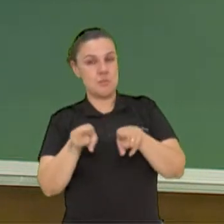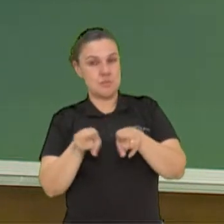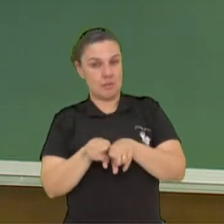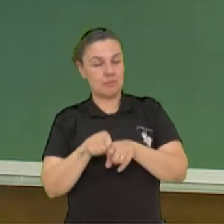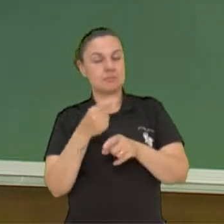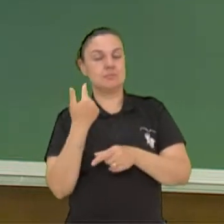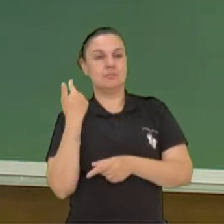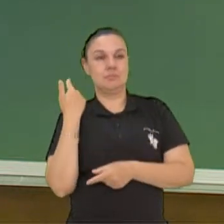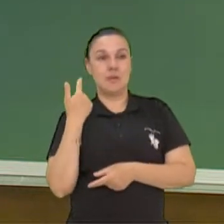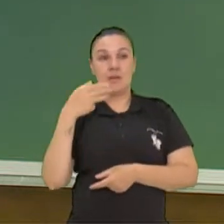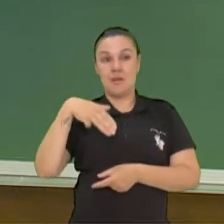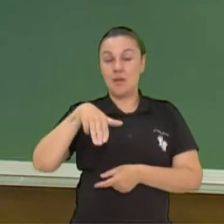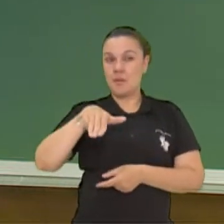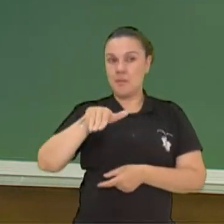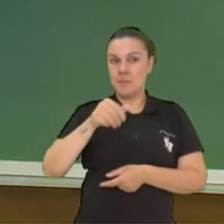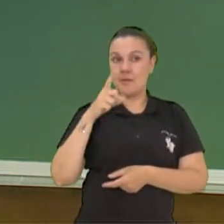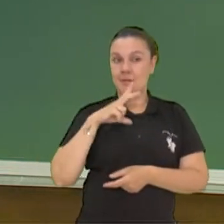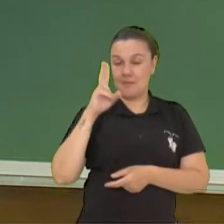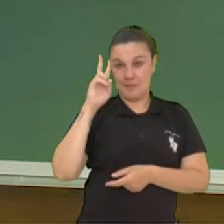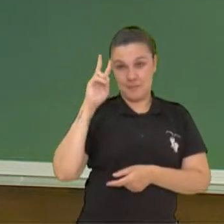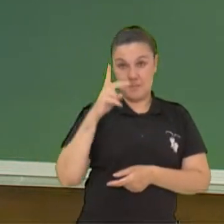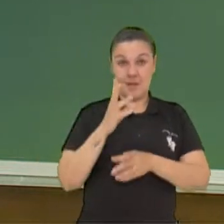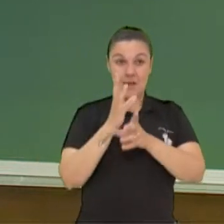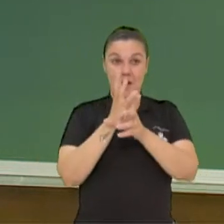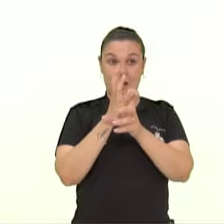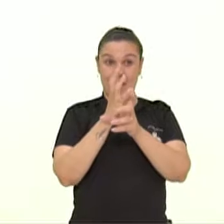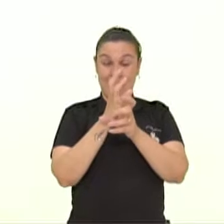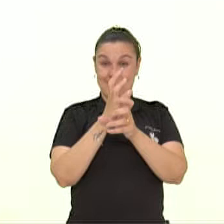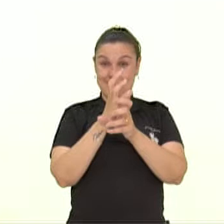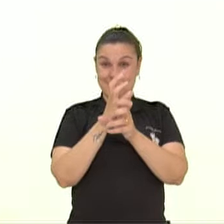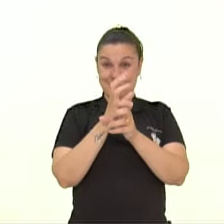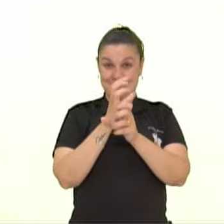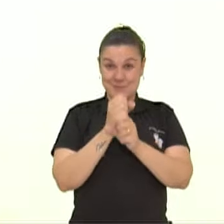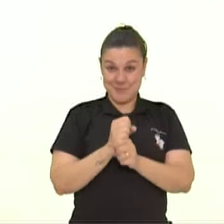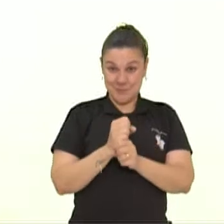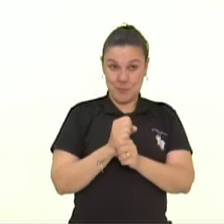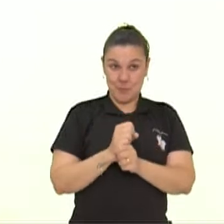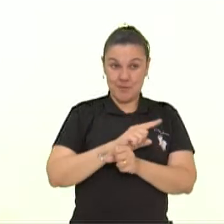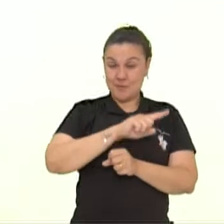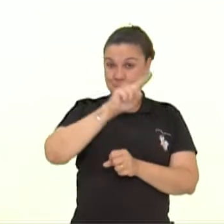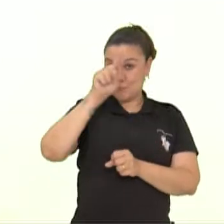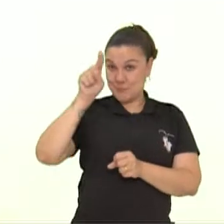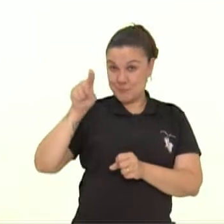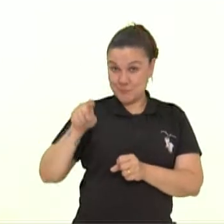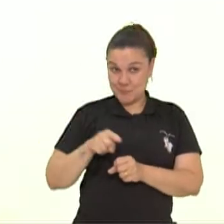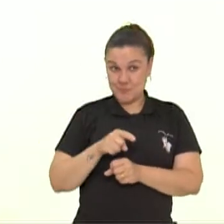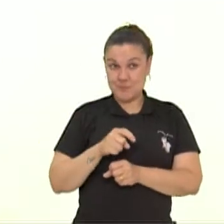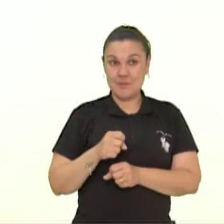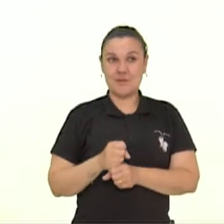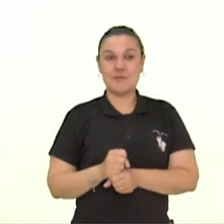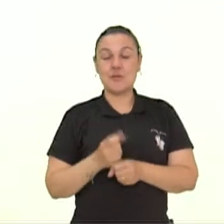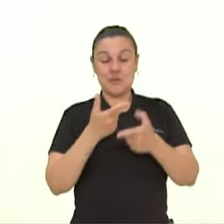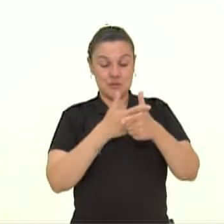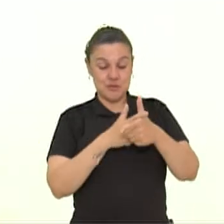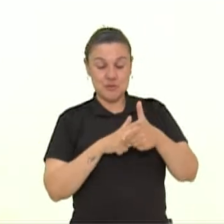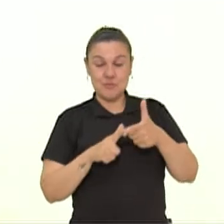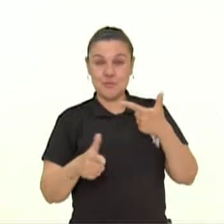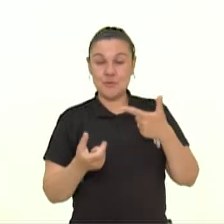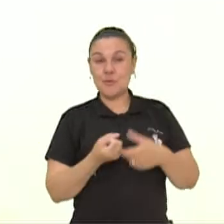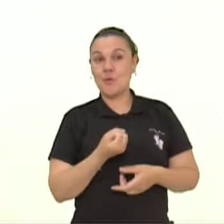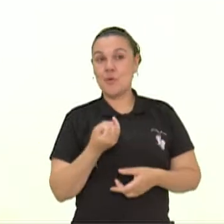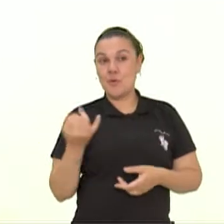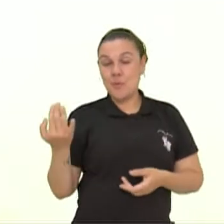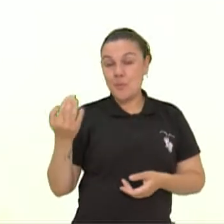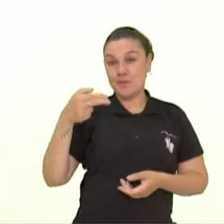Resumindo, o que a gente trabalhou e precisa trabalhar nesses conceitos de medida de dispersão e de média. Primeiro, a média aritmética. Ela é